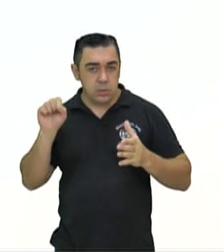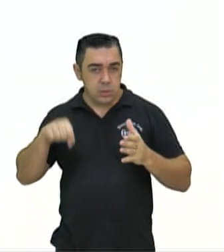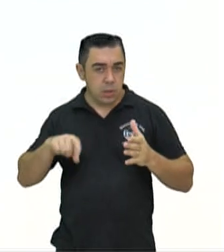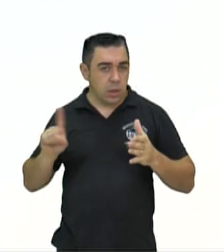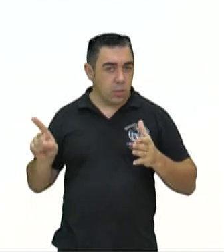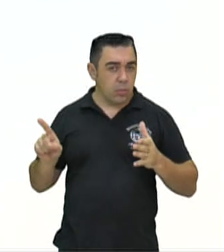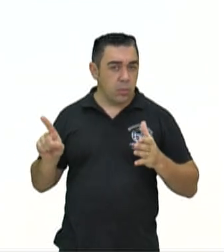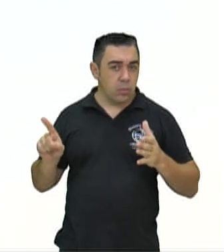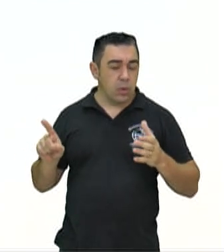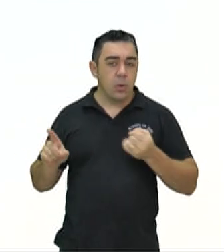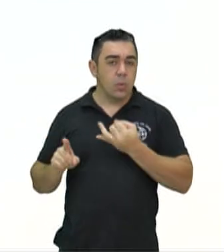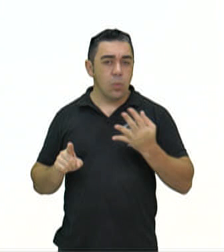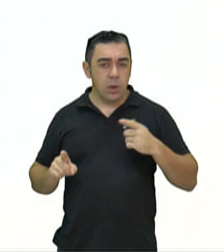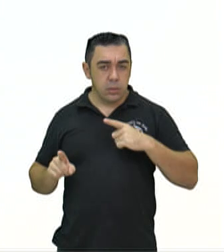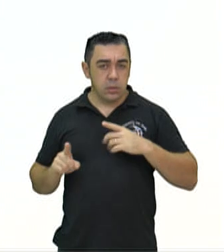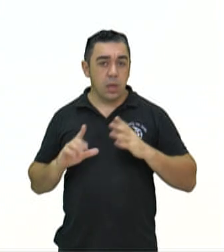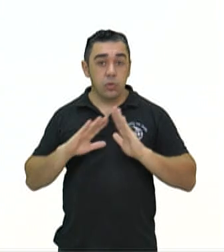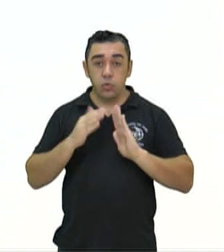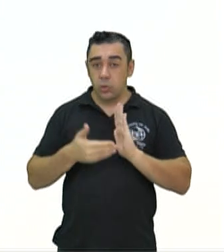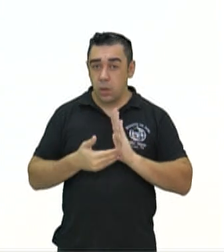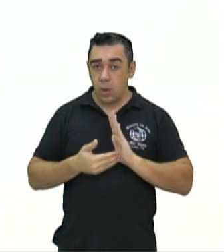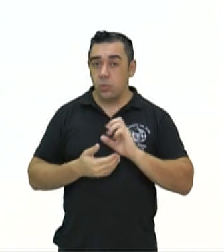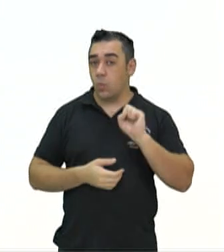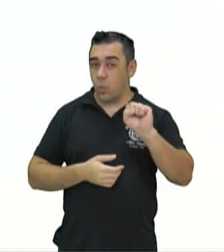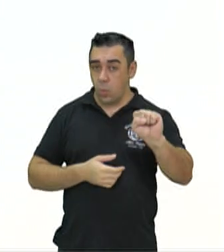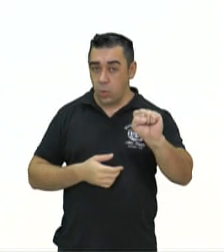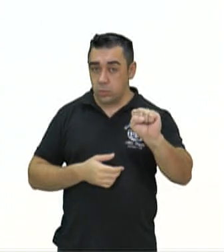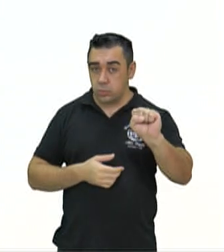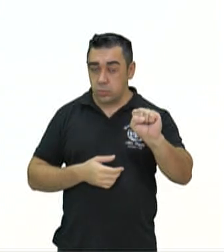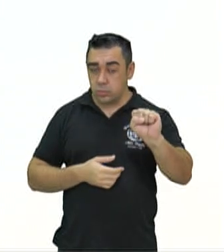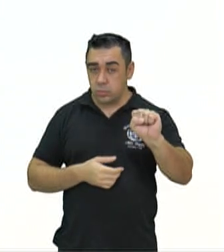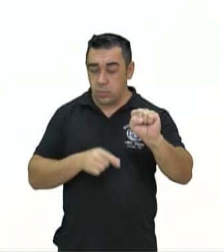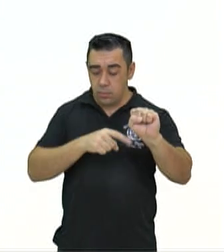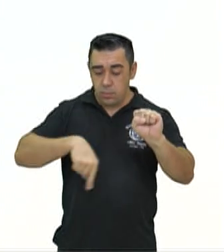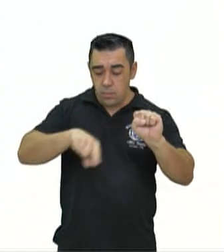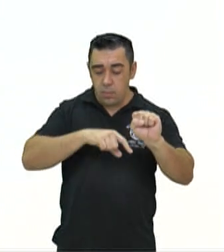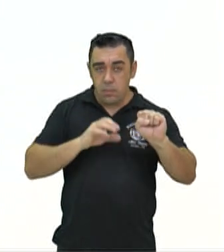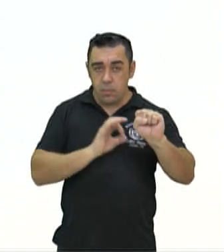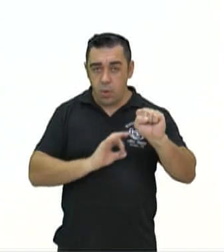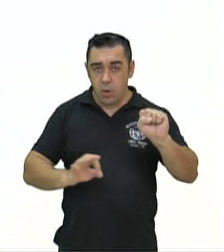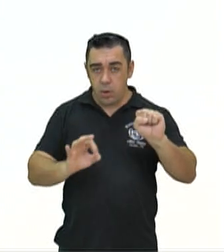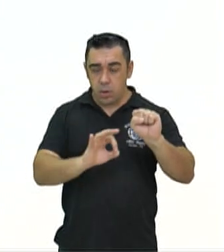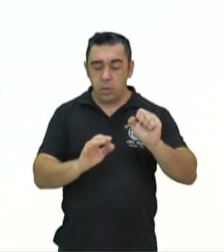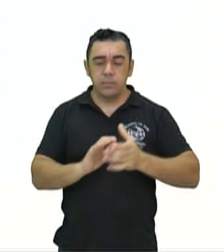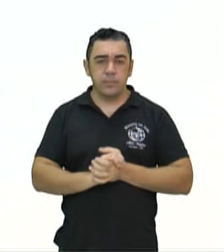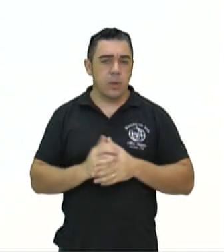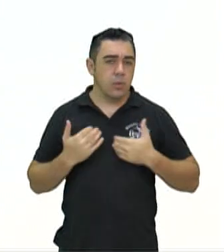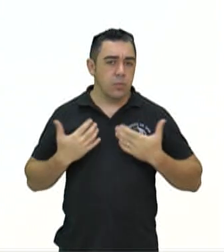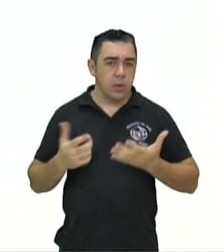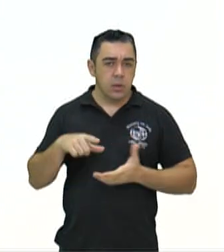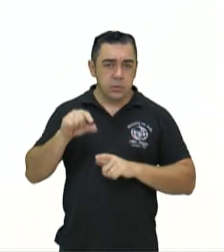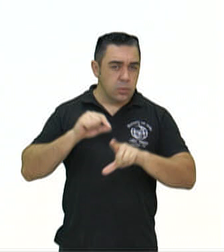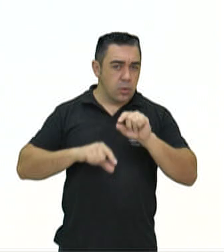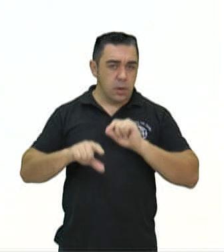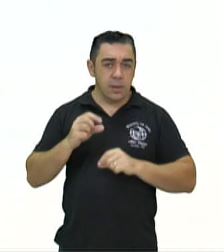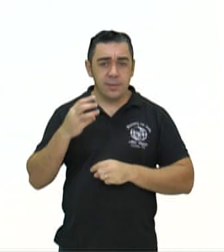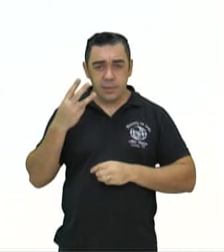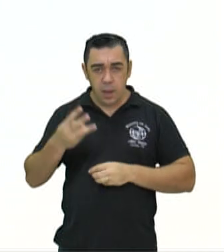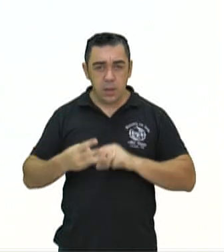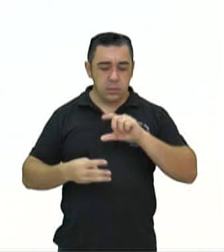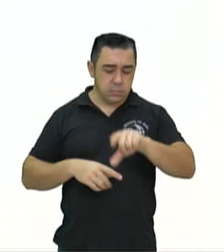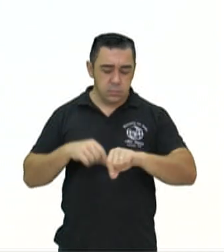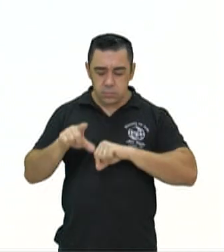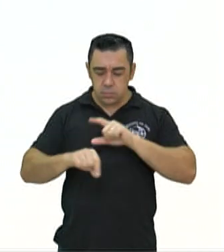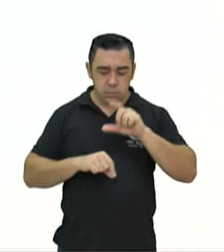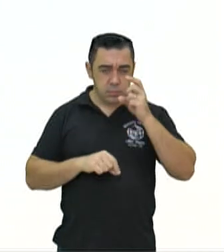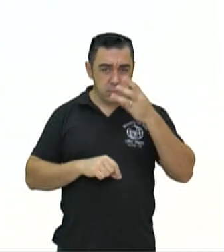não? Quantas bolas eu tenho no total? Tenho 8 bolas. E eu quero tirar de 3 em 3 da urna,